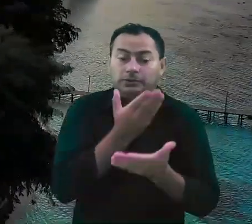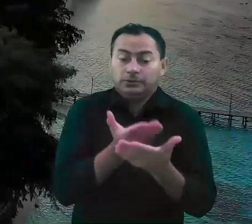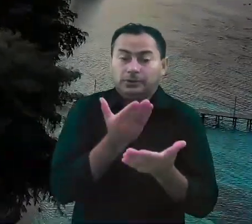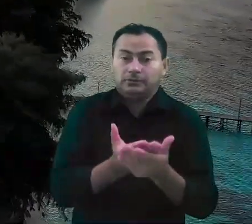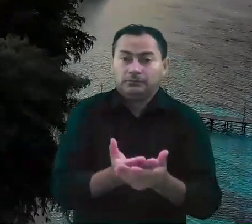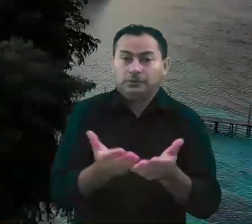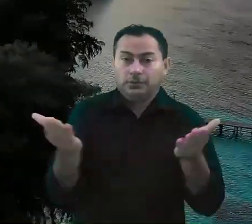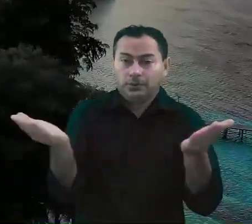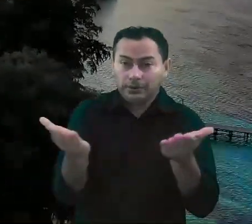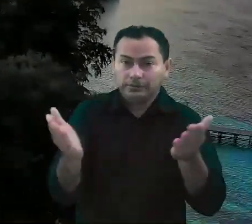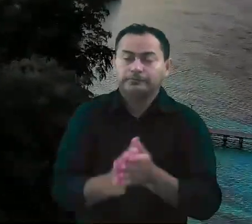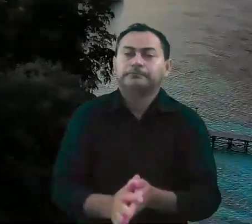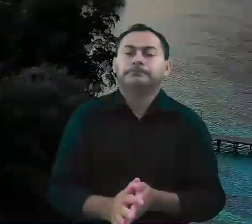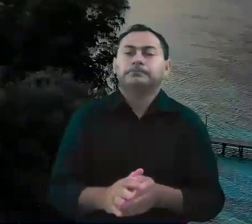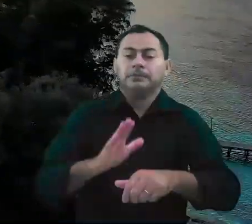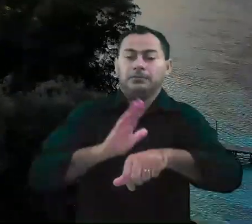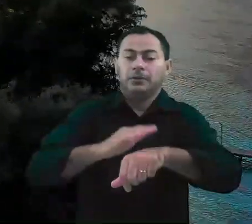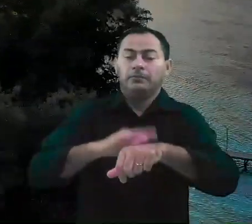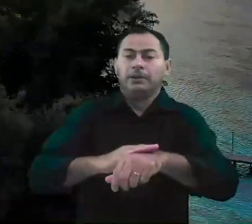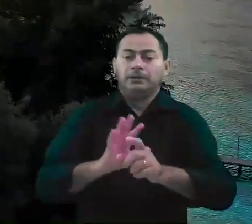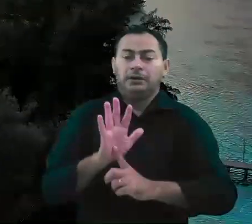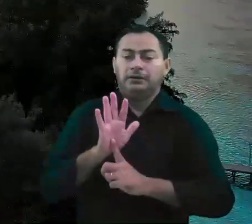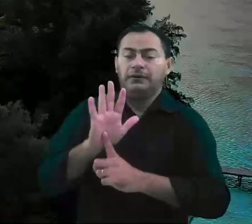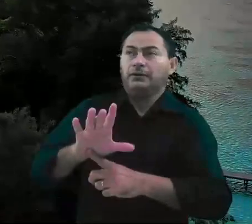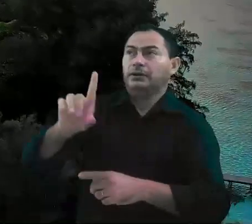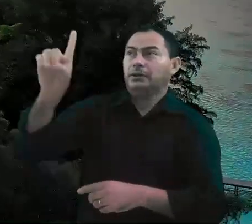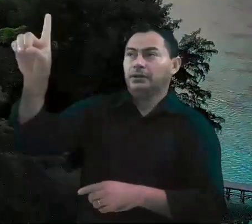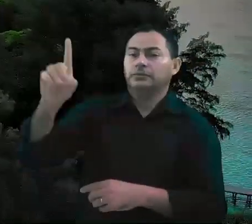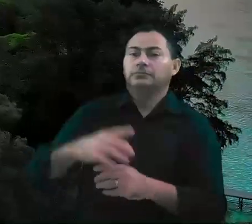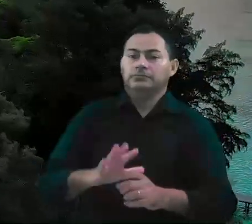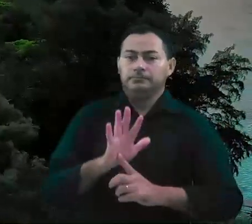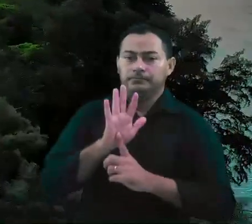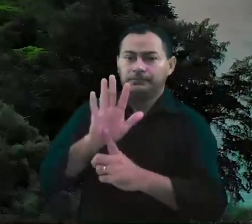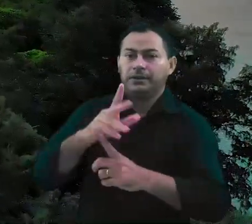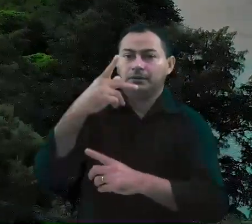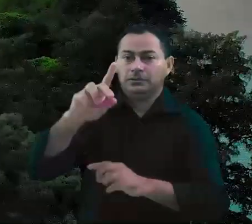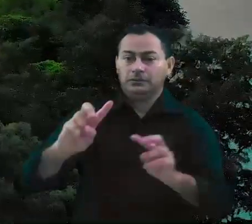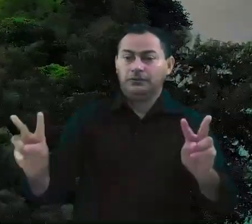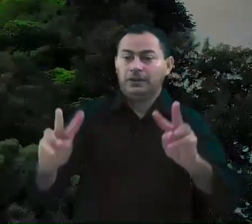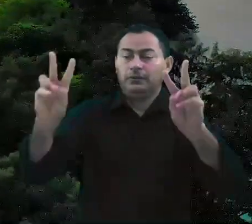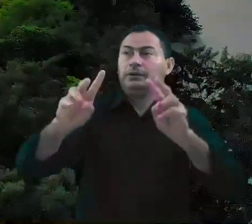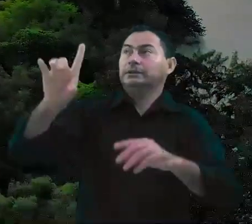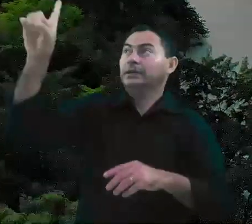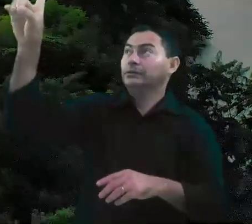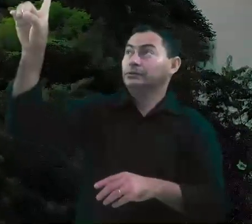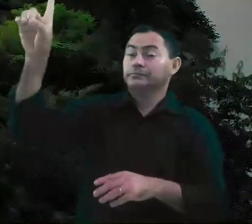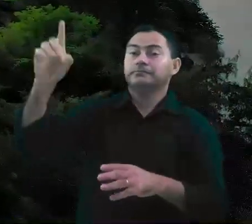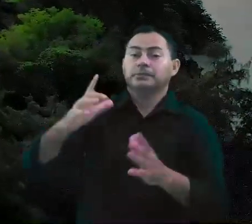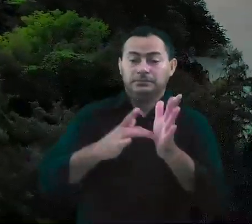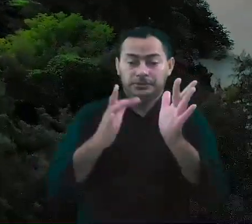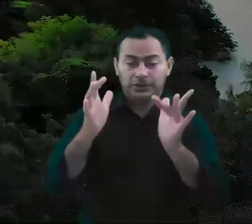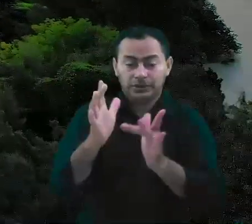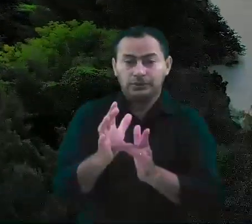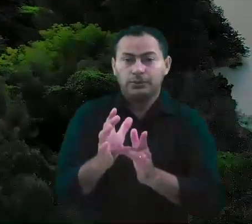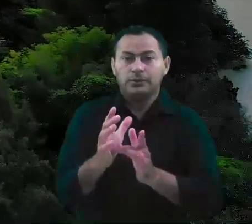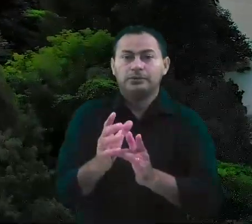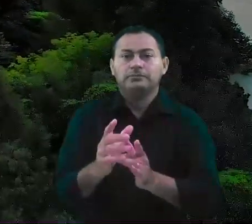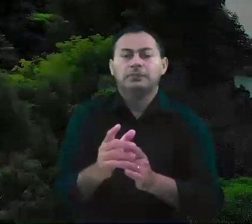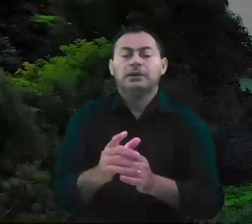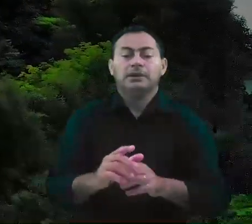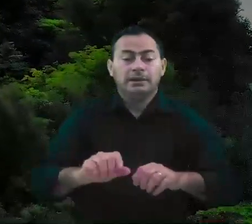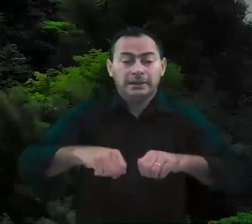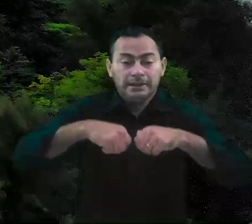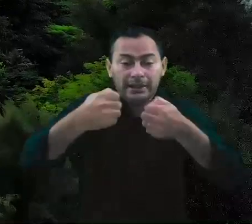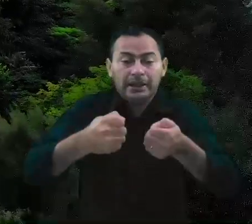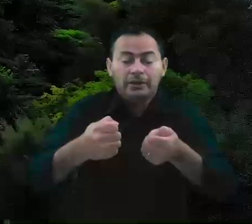que estamos vendo neste estudo. E à medida que ele revelou Deus e revelou os valores de Deus, Jesus